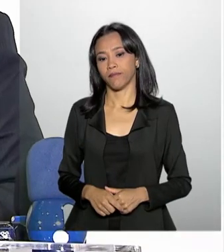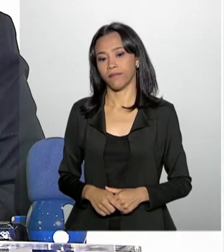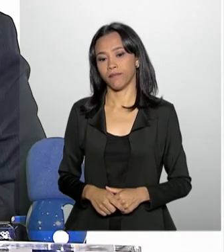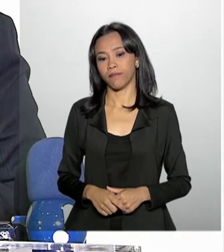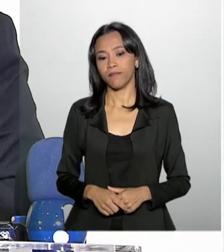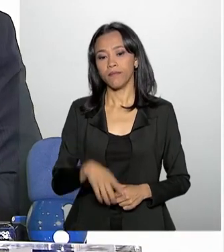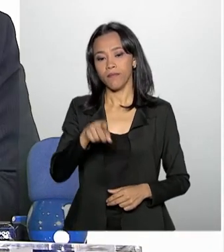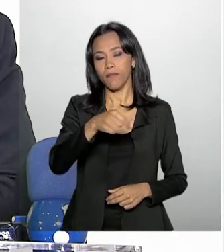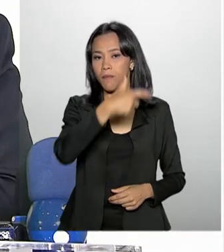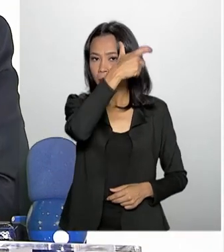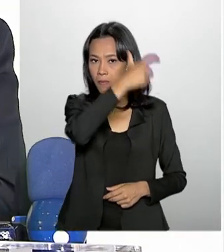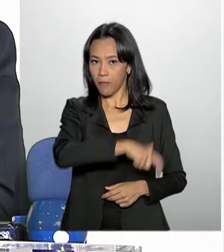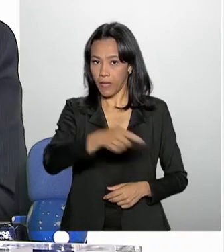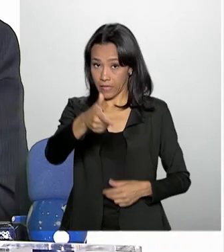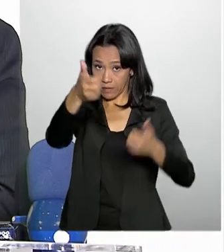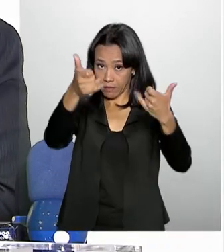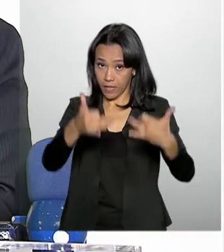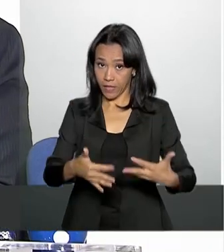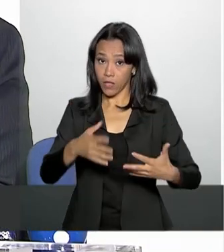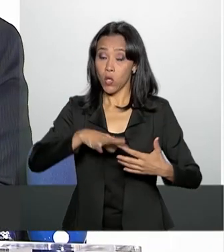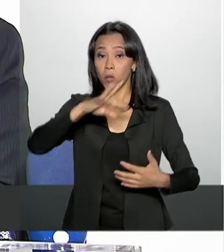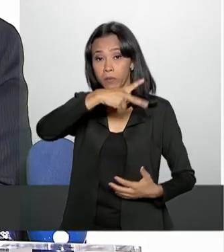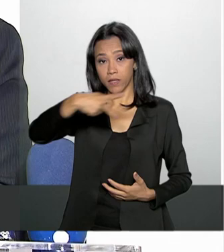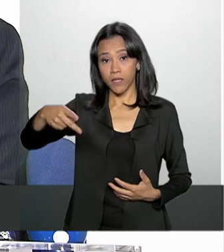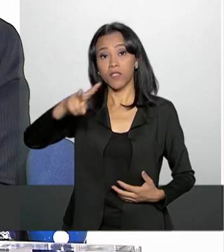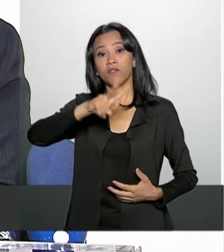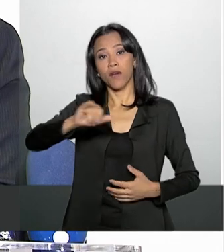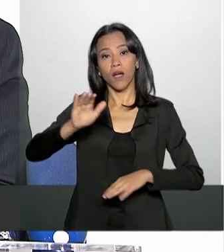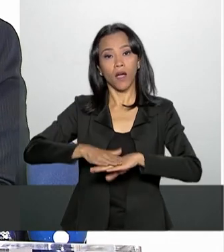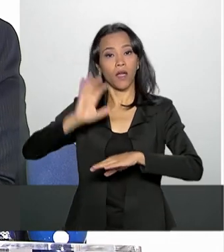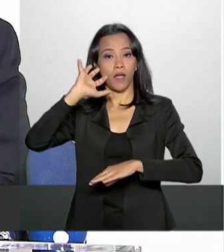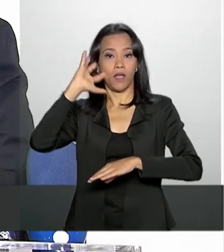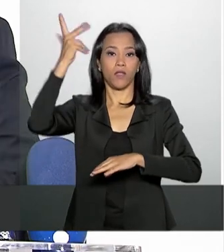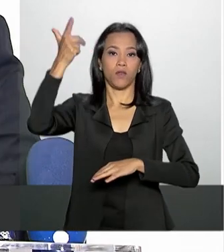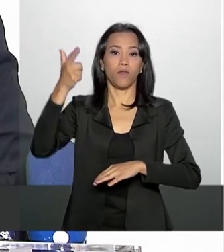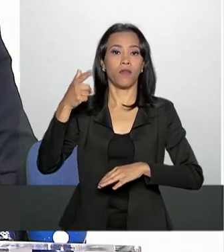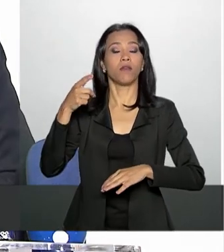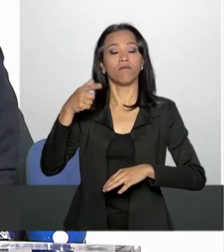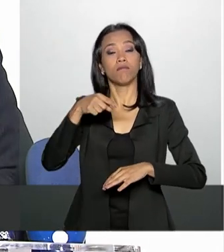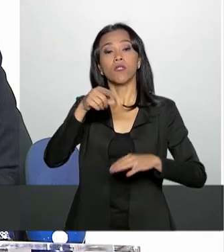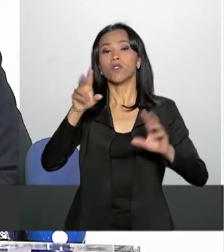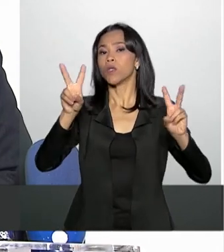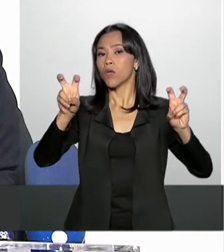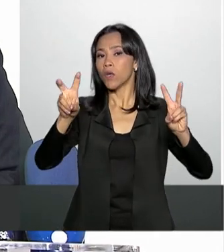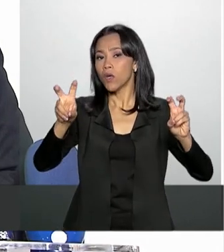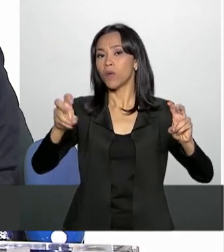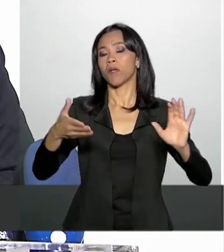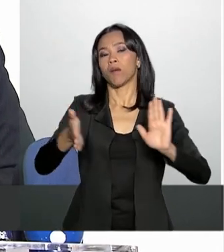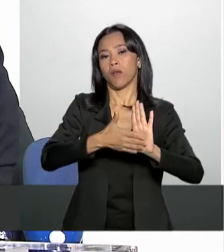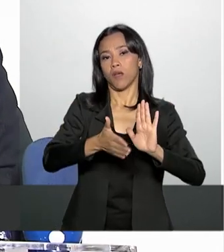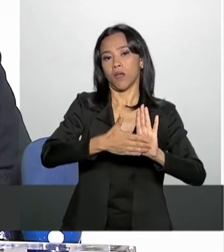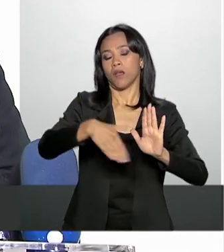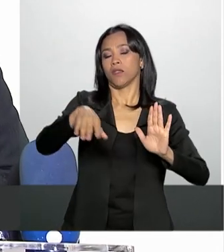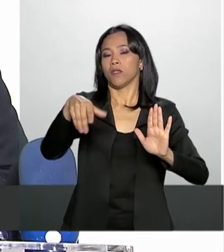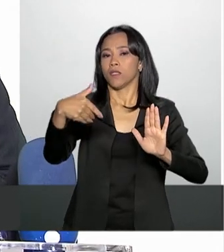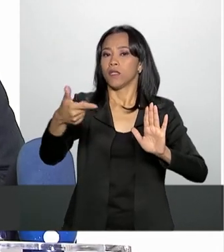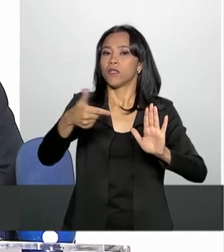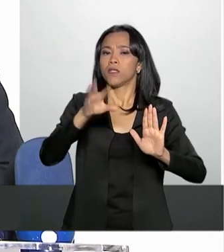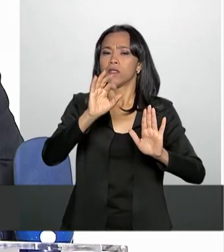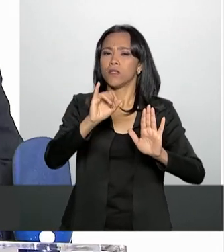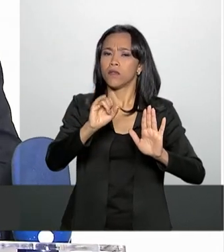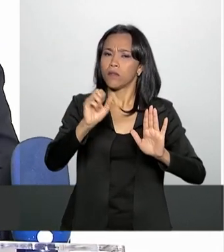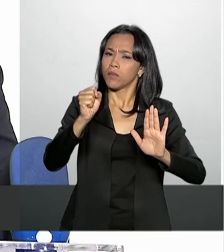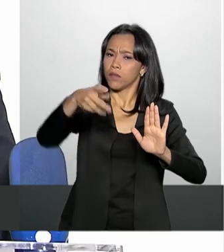O presidente vai deliberar sobre a Previdência, assim que estiver em condições totais, de fazer as suas